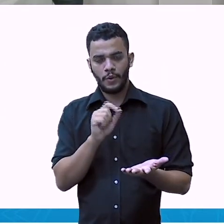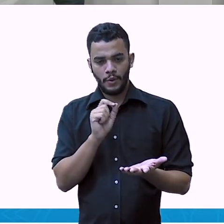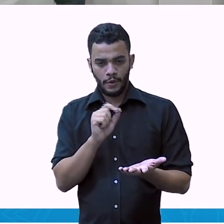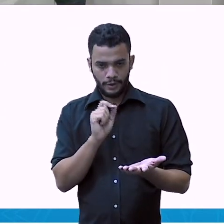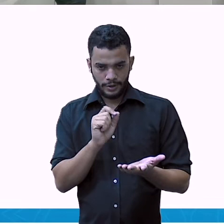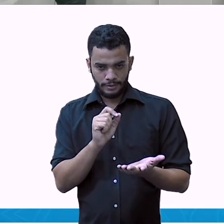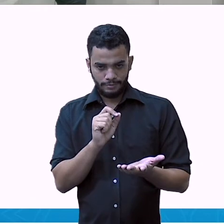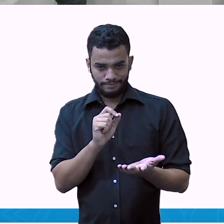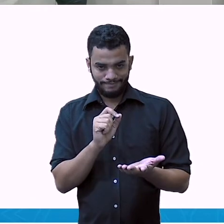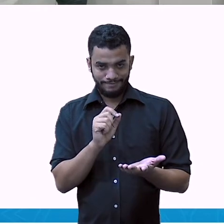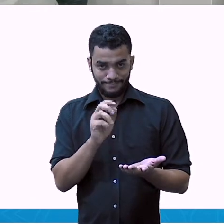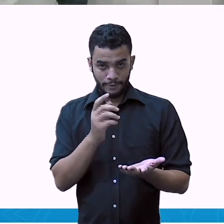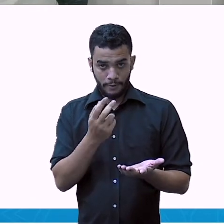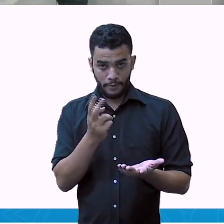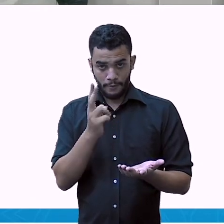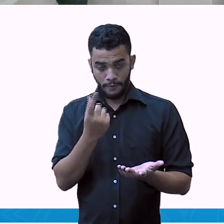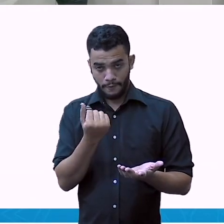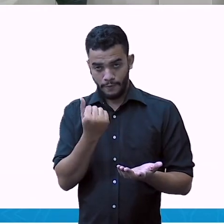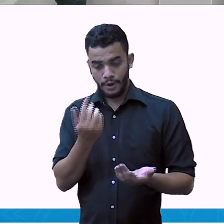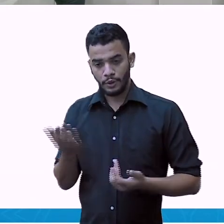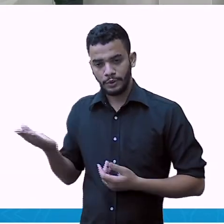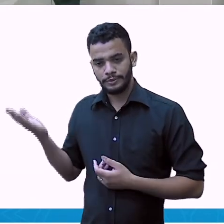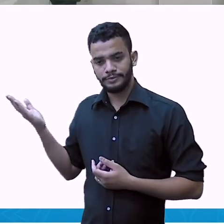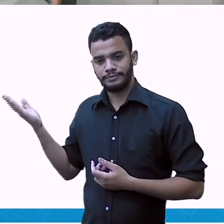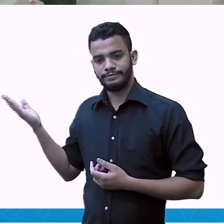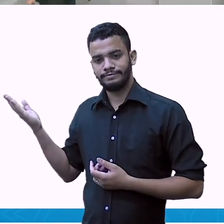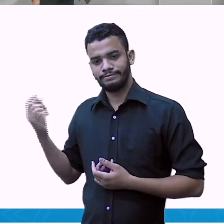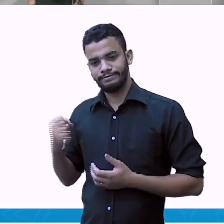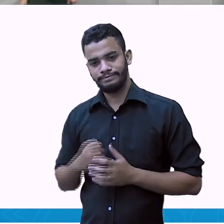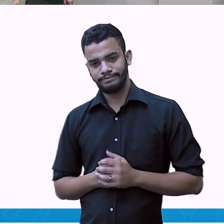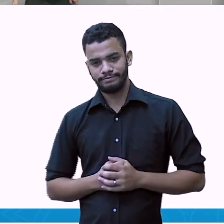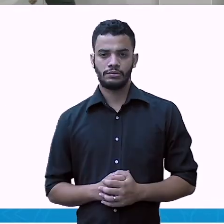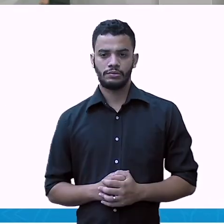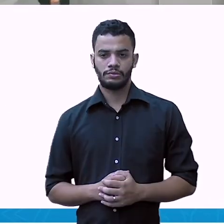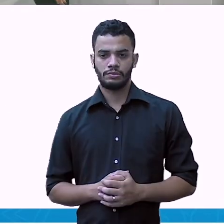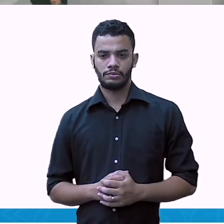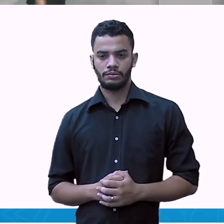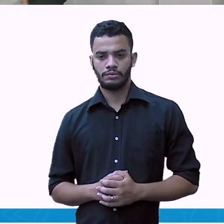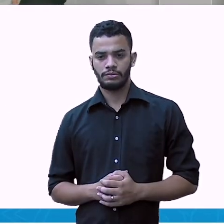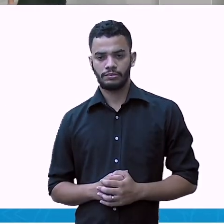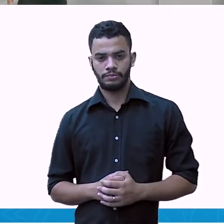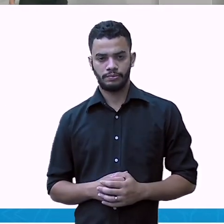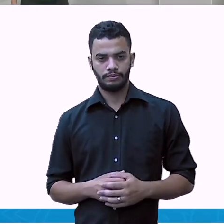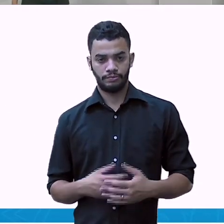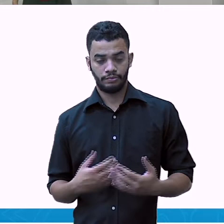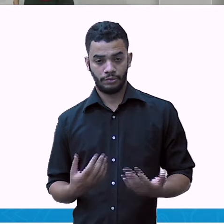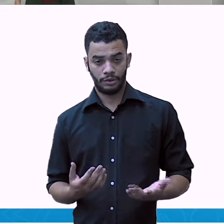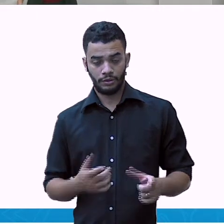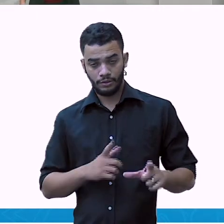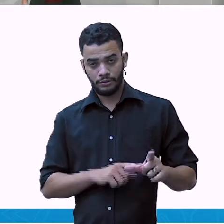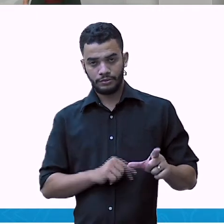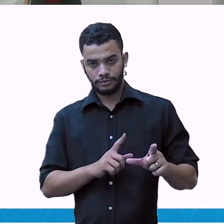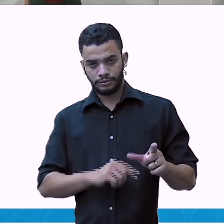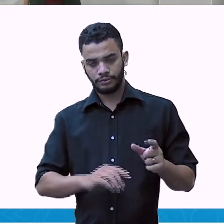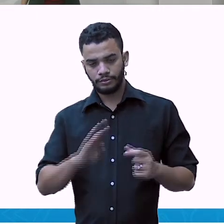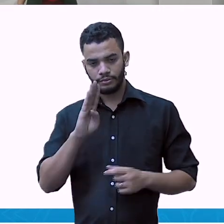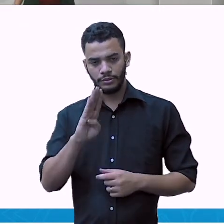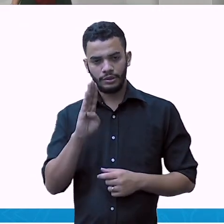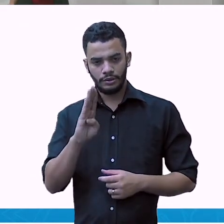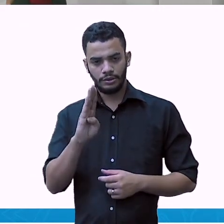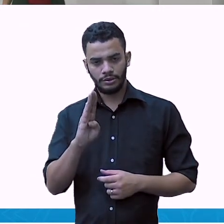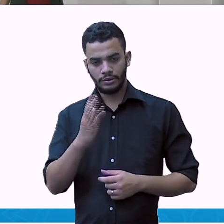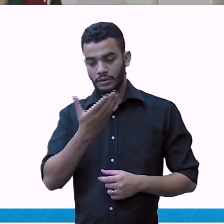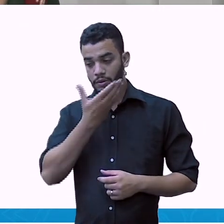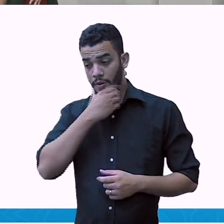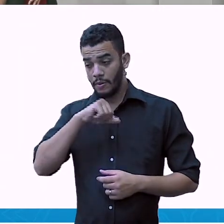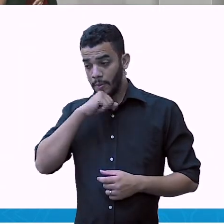10 meses, porque são 10 vezes. Letra B. O pai de